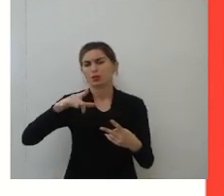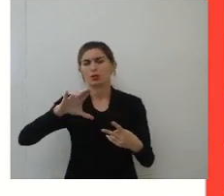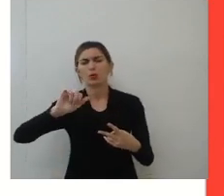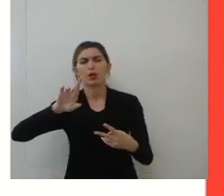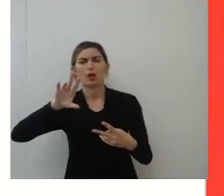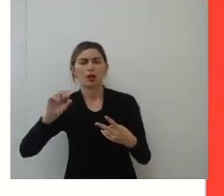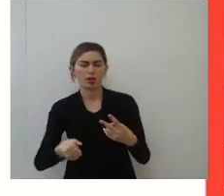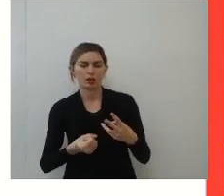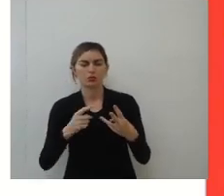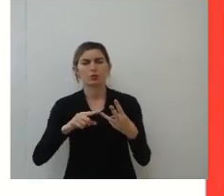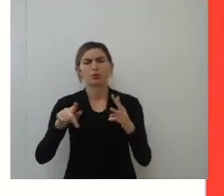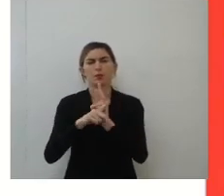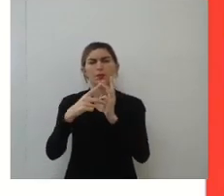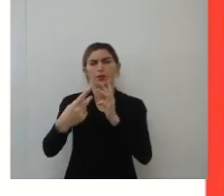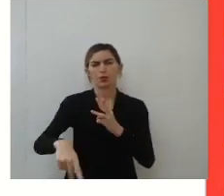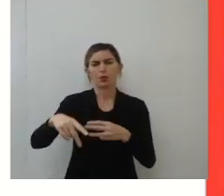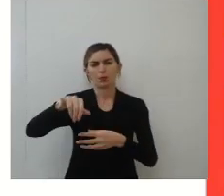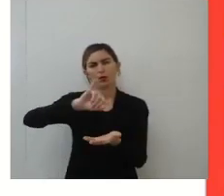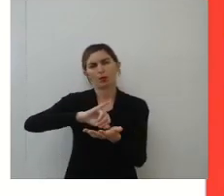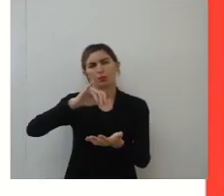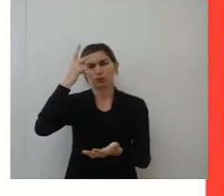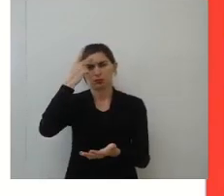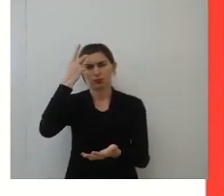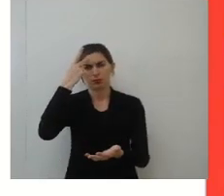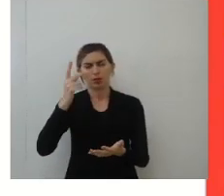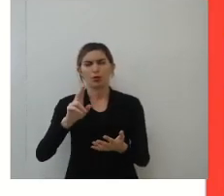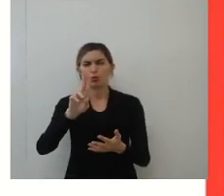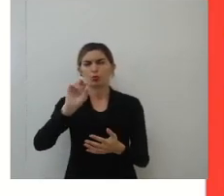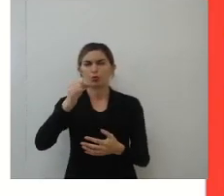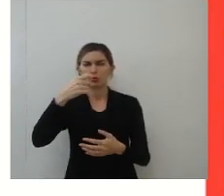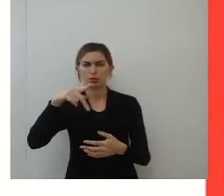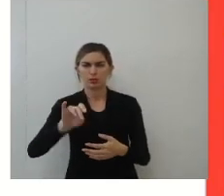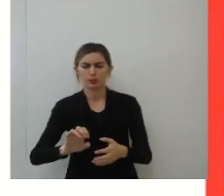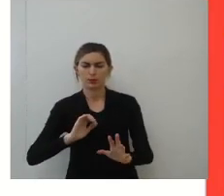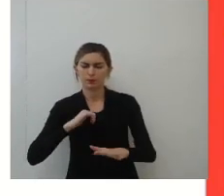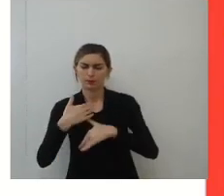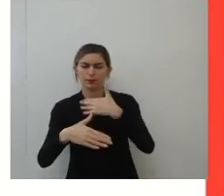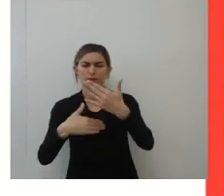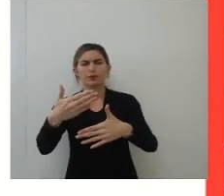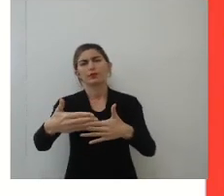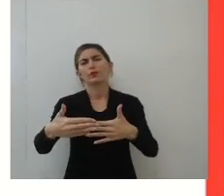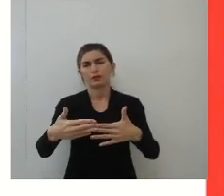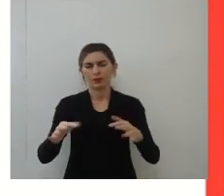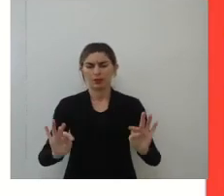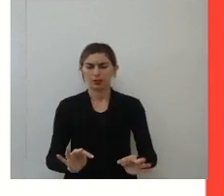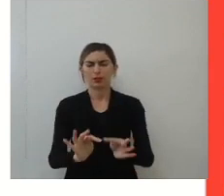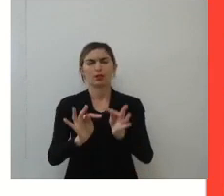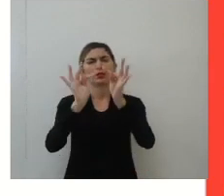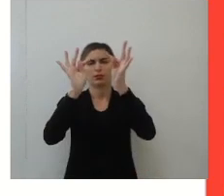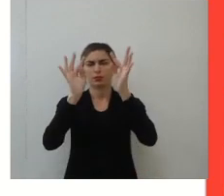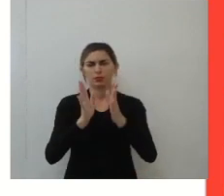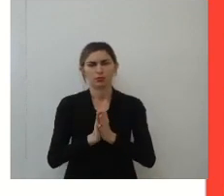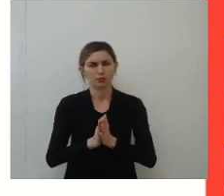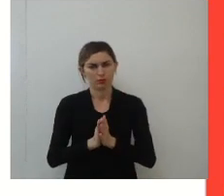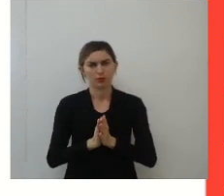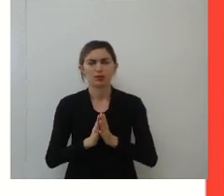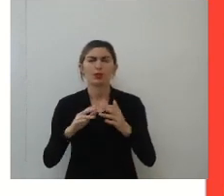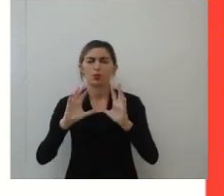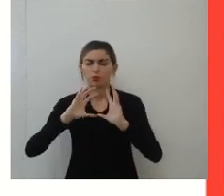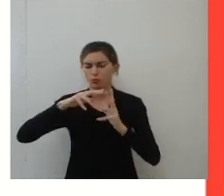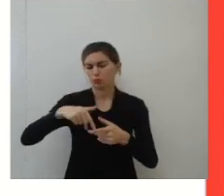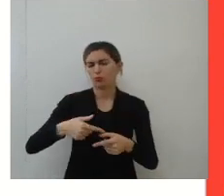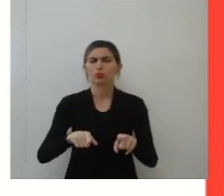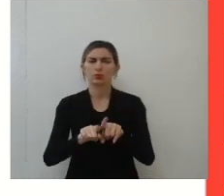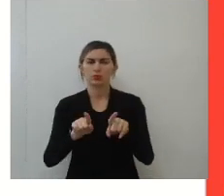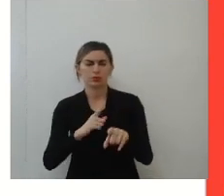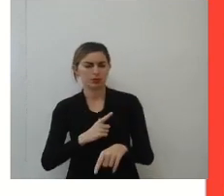e na própria capital de São Paulo, né, com a presença da USP, desenvolvendo aí essas tecnologias produtivas. No mundo, a gente também